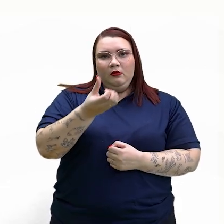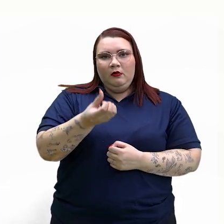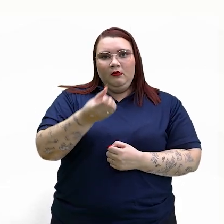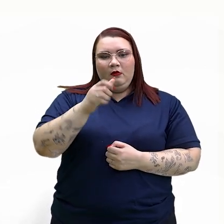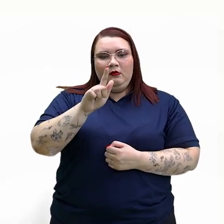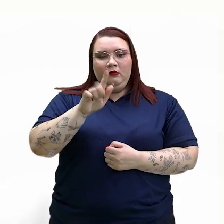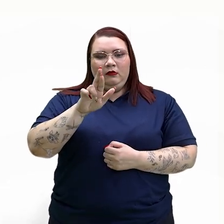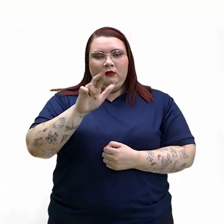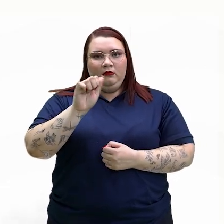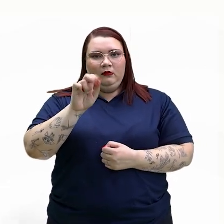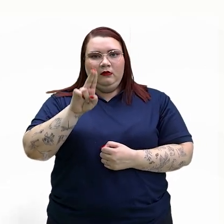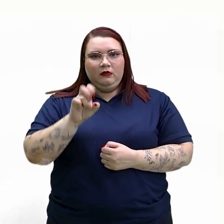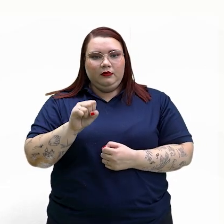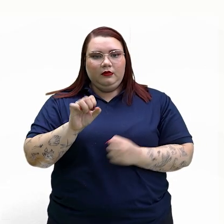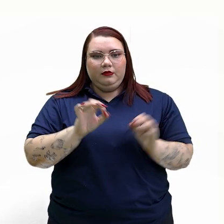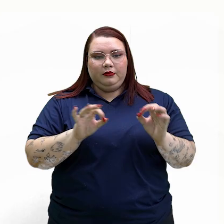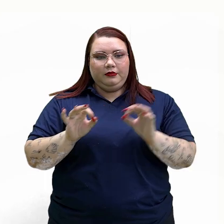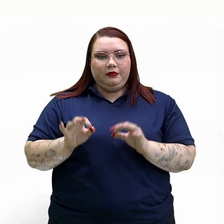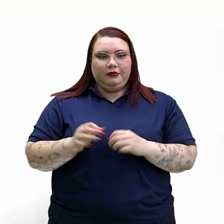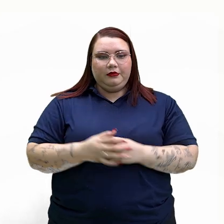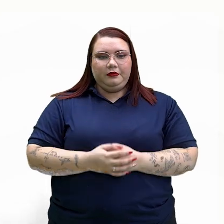36 graus.